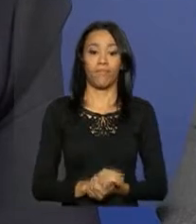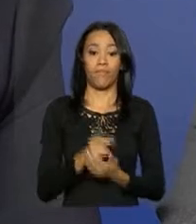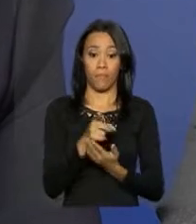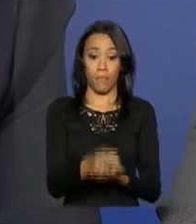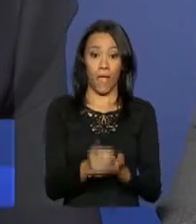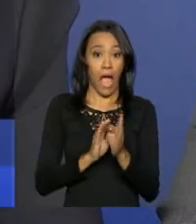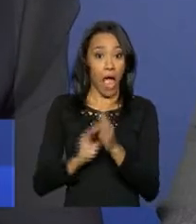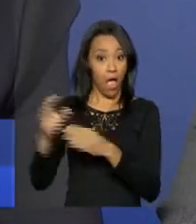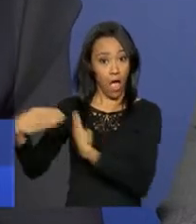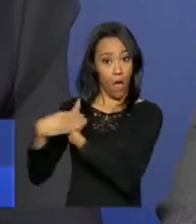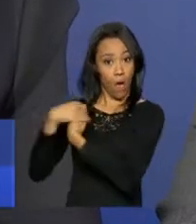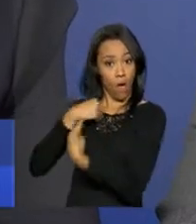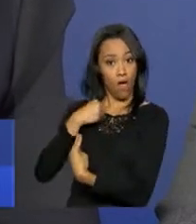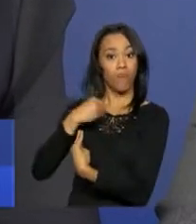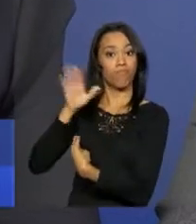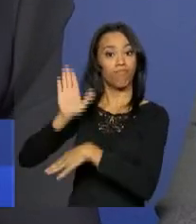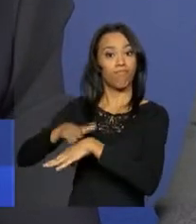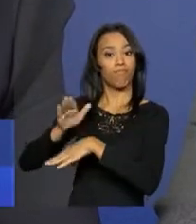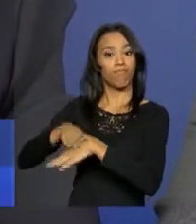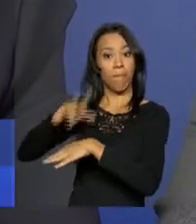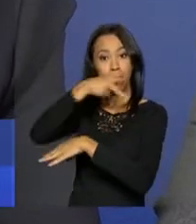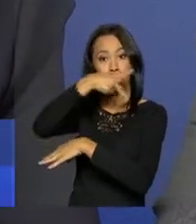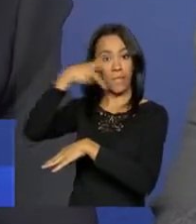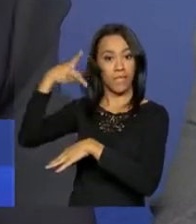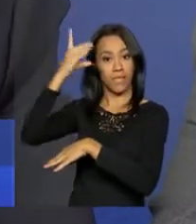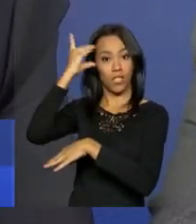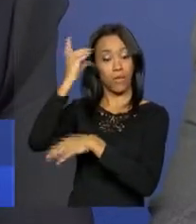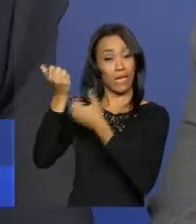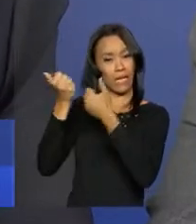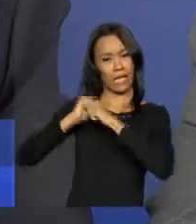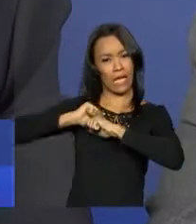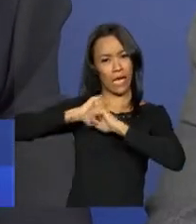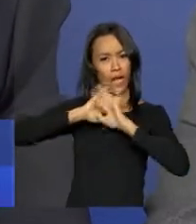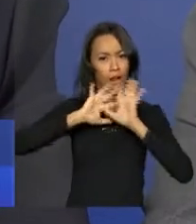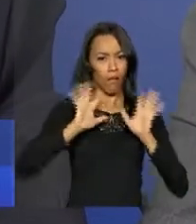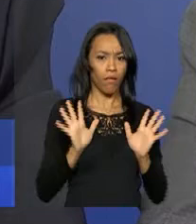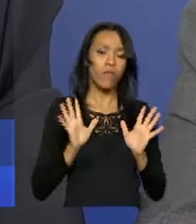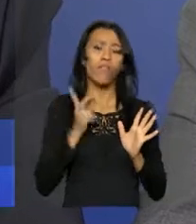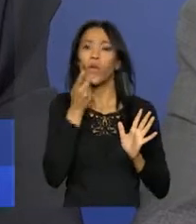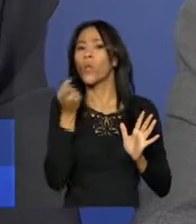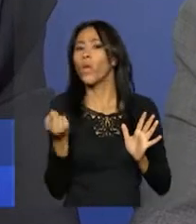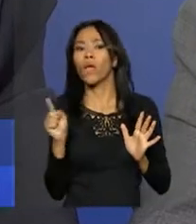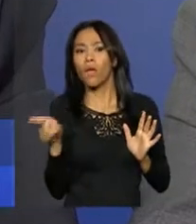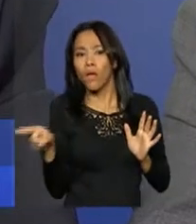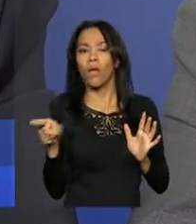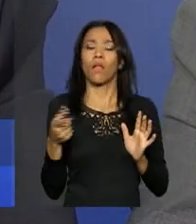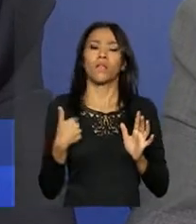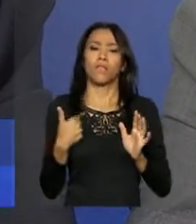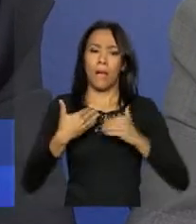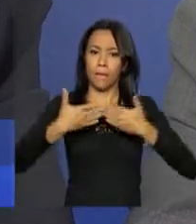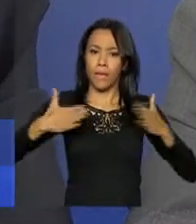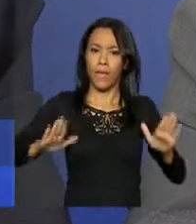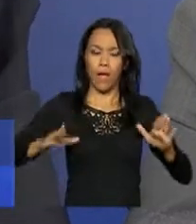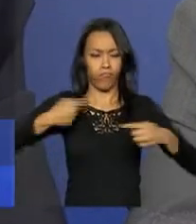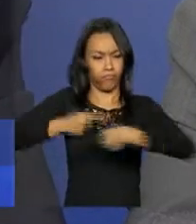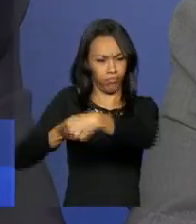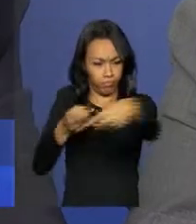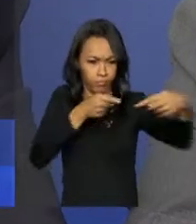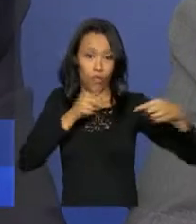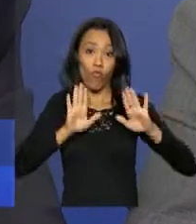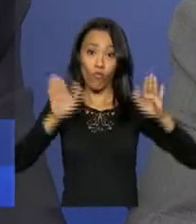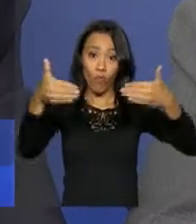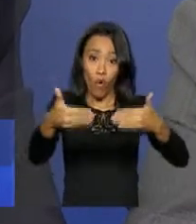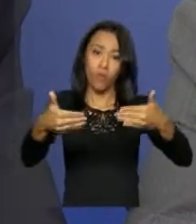da presidenta dilma é absolutamente plano é ampliar ao máximo o debate com a sociedade um fórum em